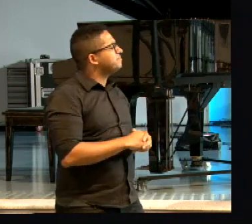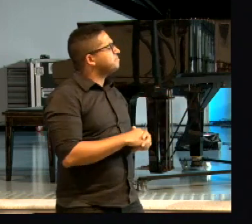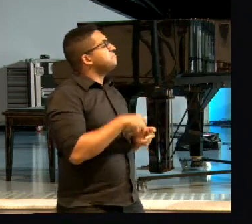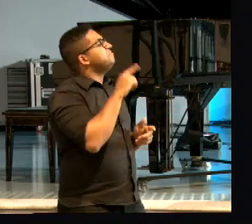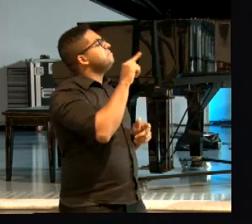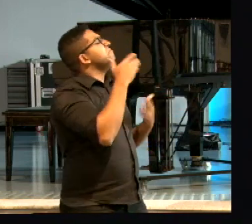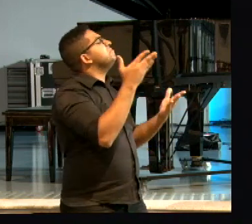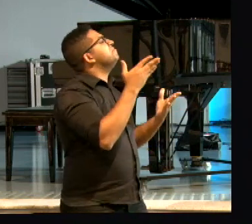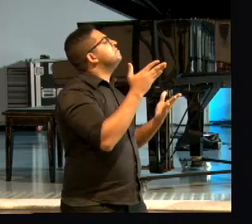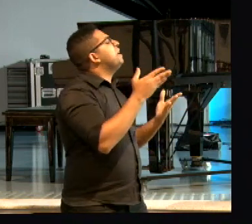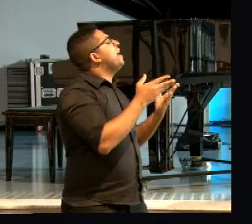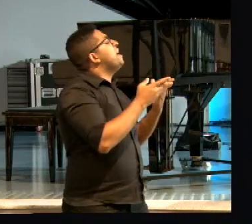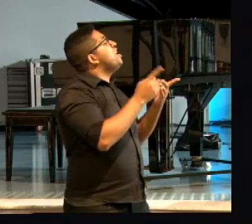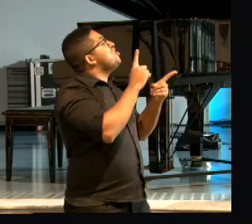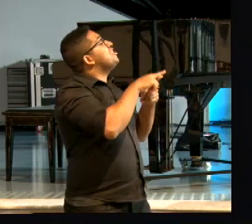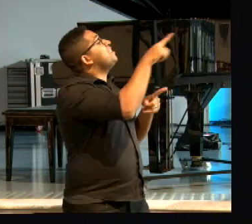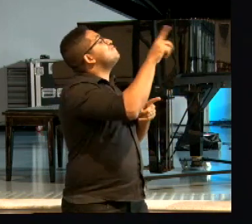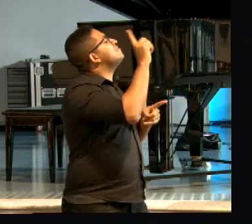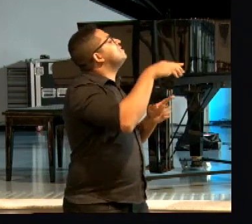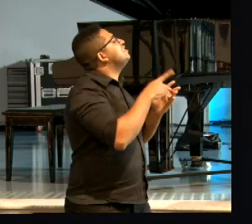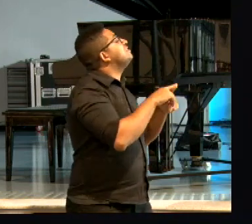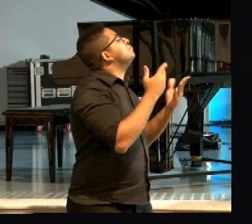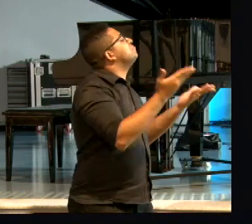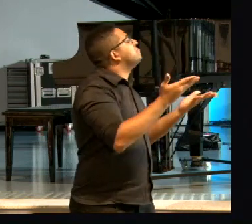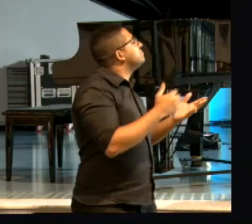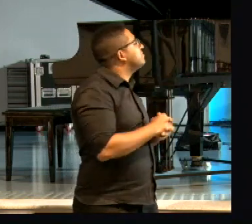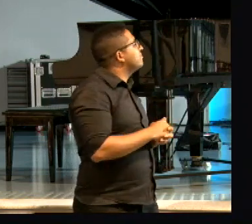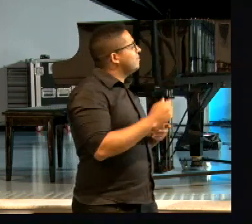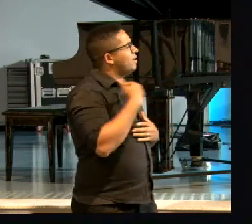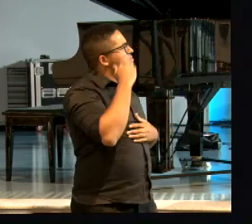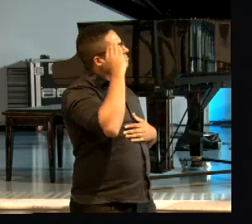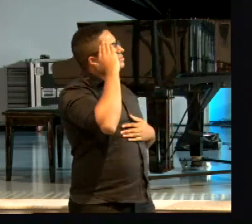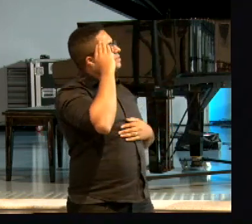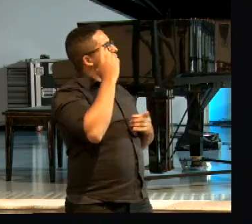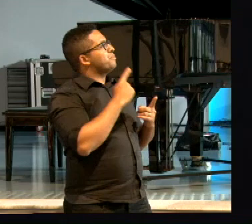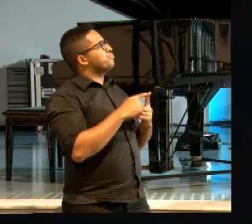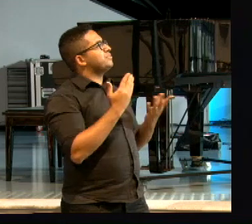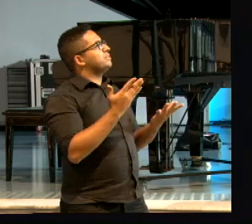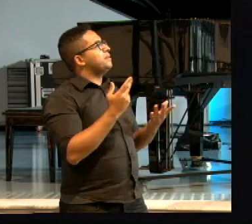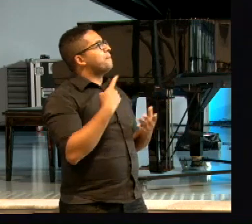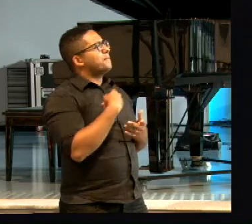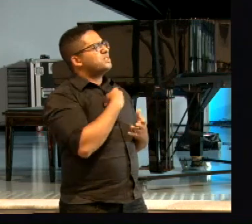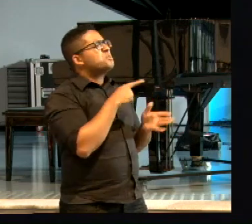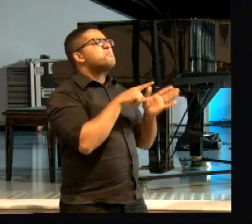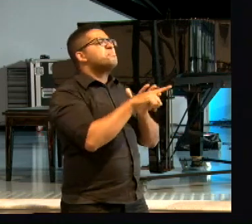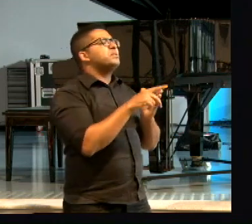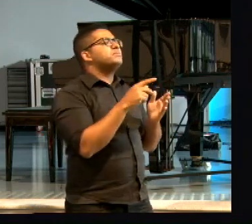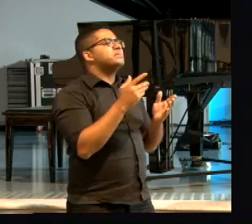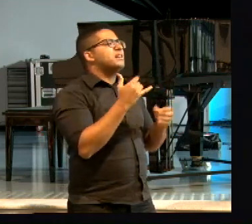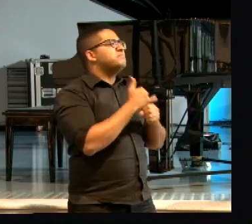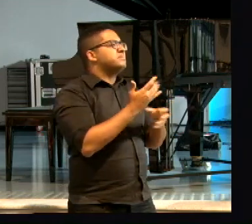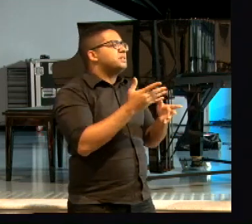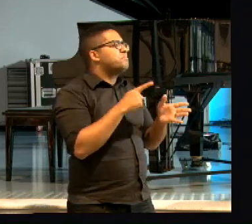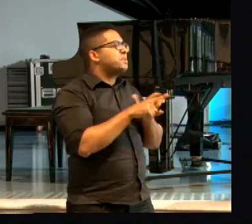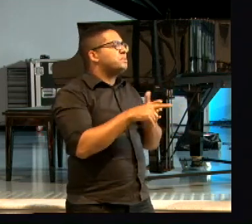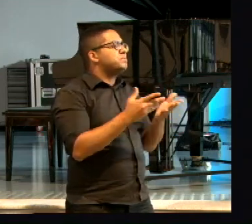de que denominação você é? E eu entendo por que um pastor e um líder está fazendo esse tipo de